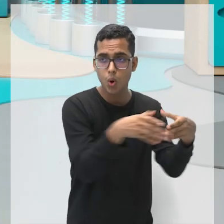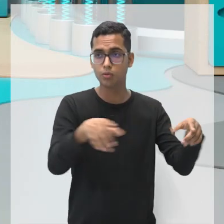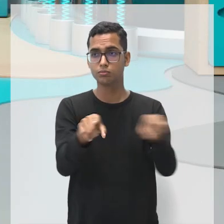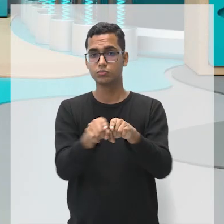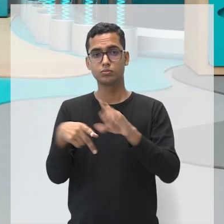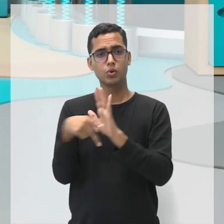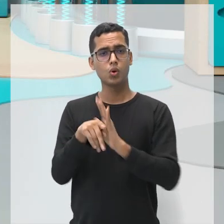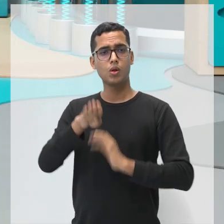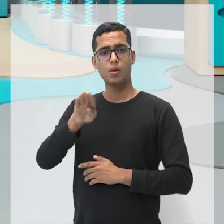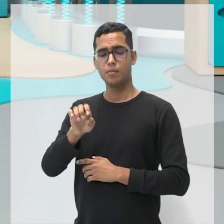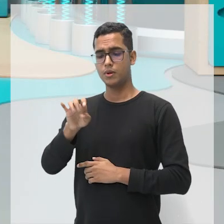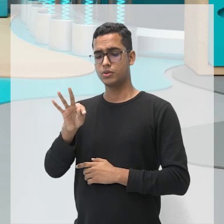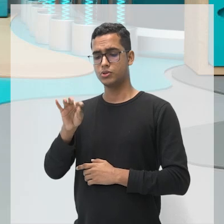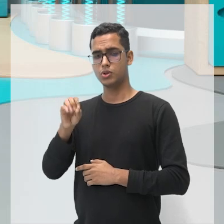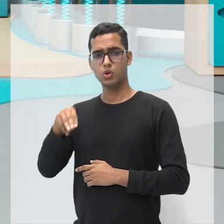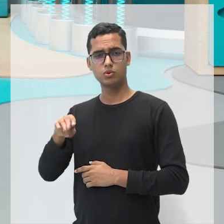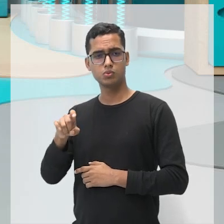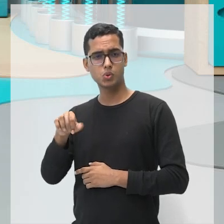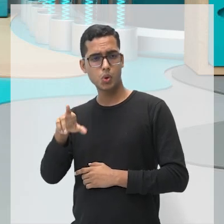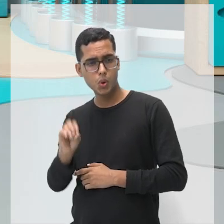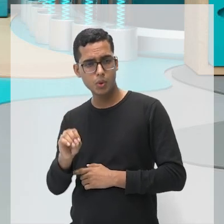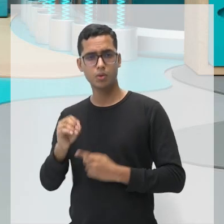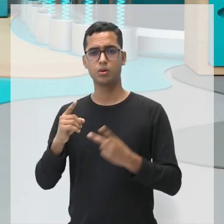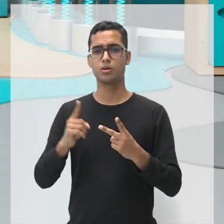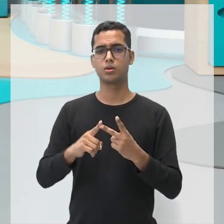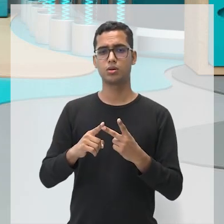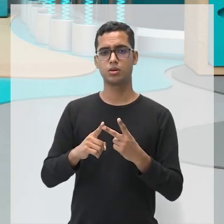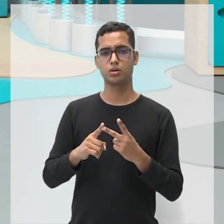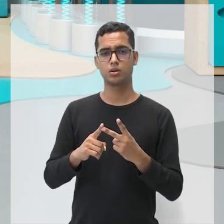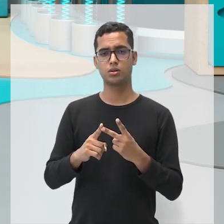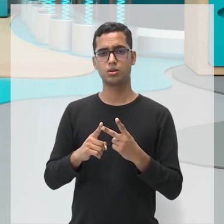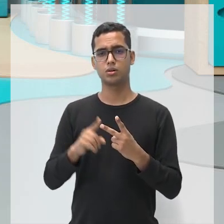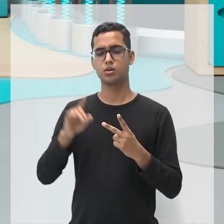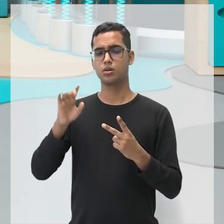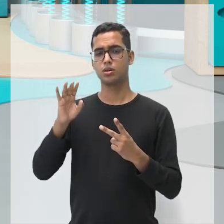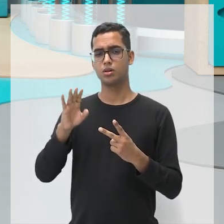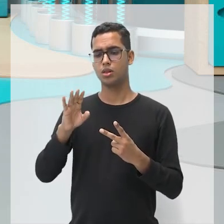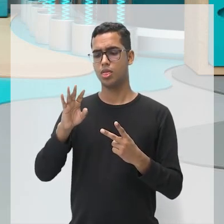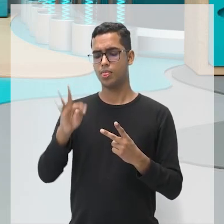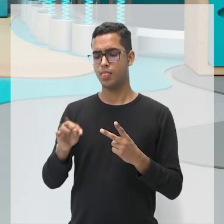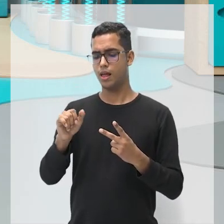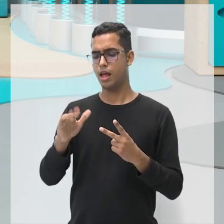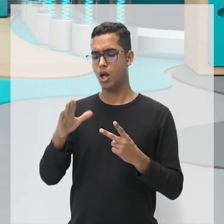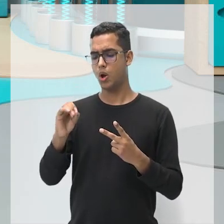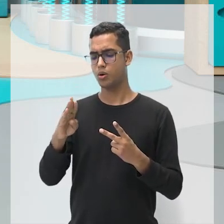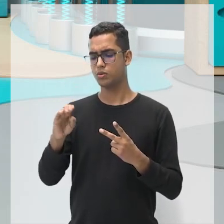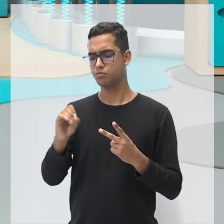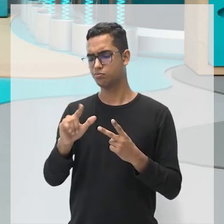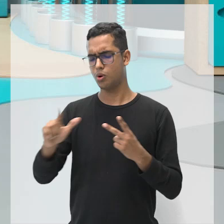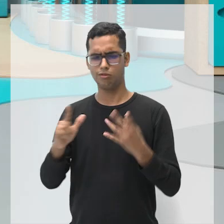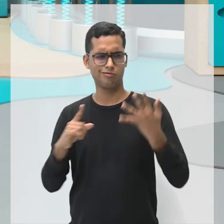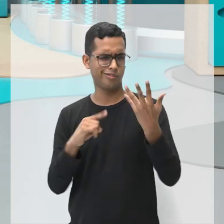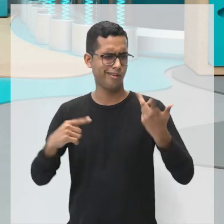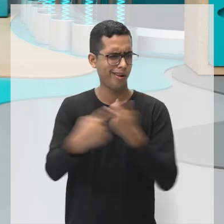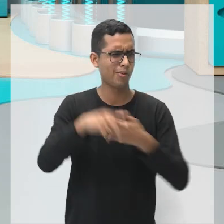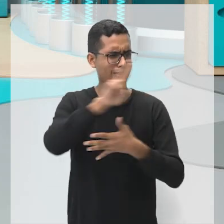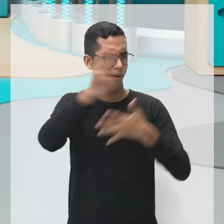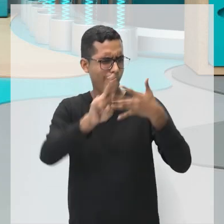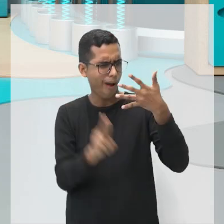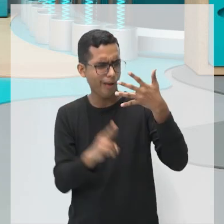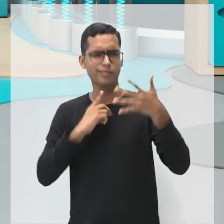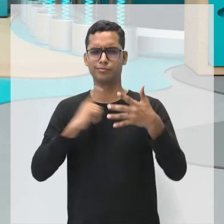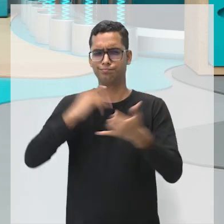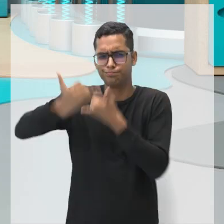é o bete-ombro, também conhecido como betes, tacobol, né? O betes-lombo, taco, jogo